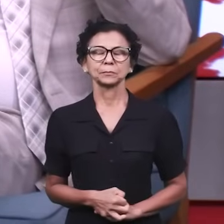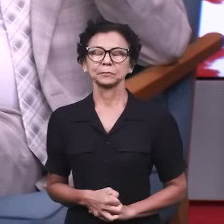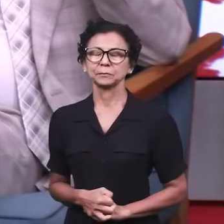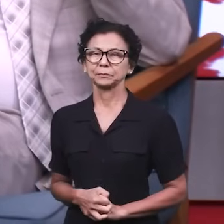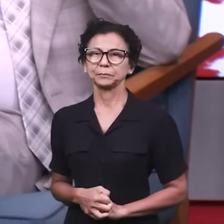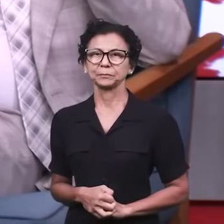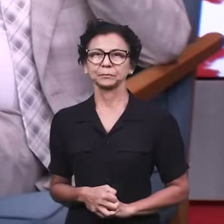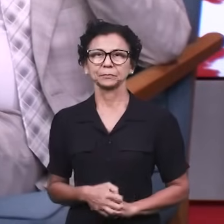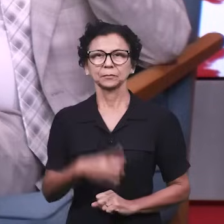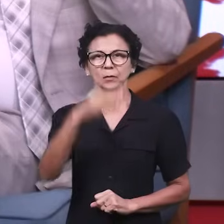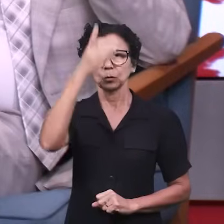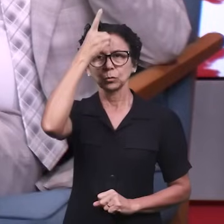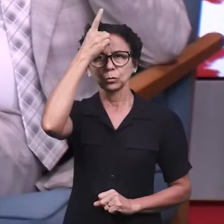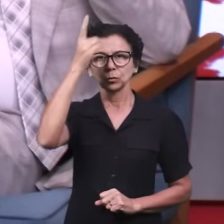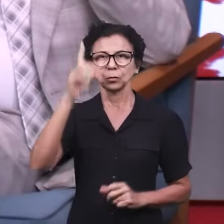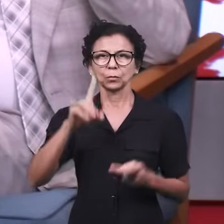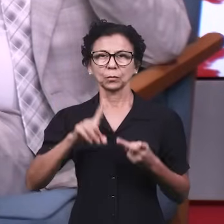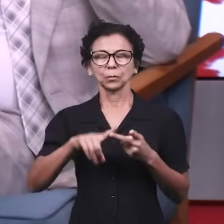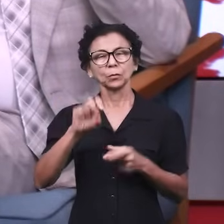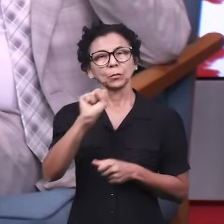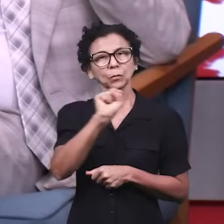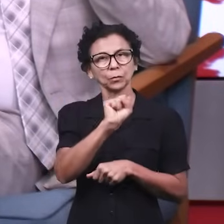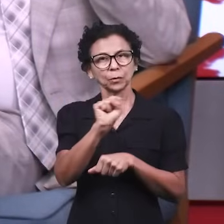O oitavo dom